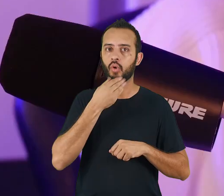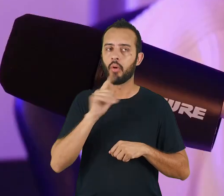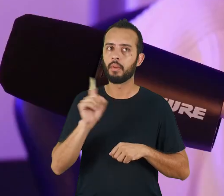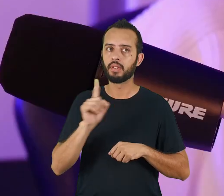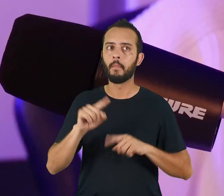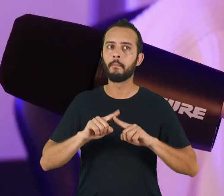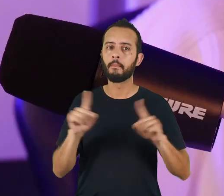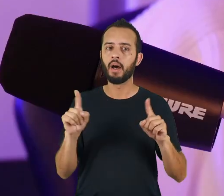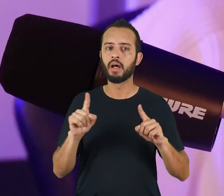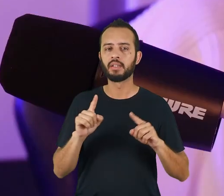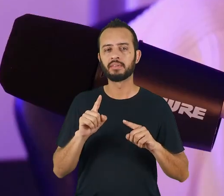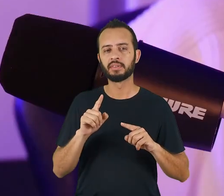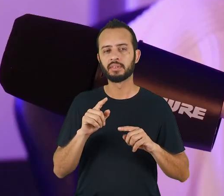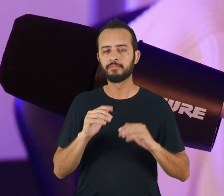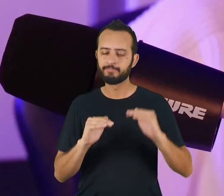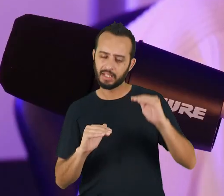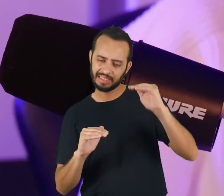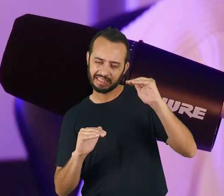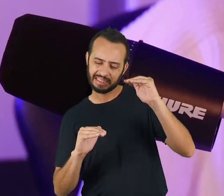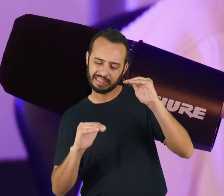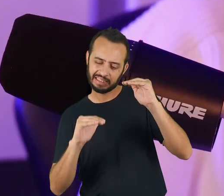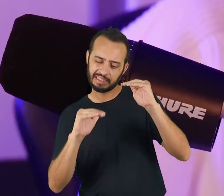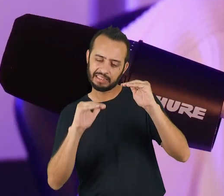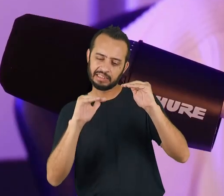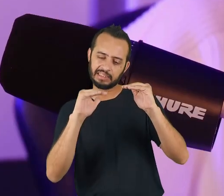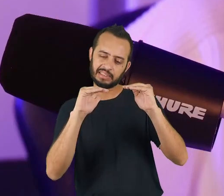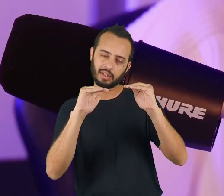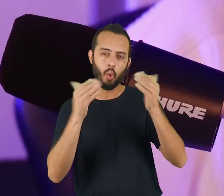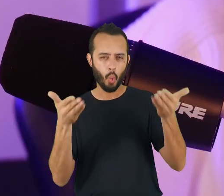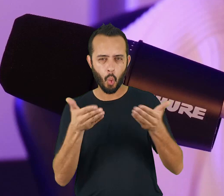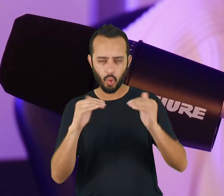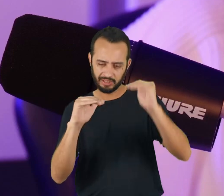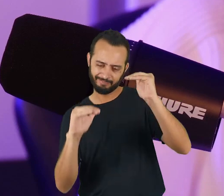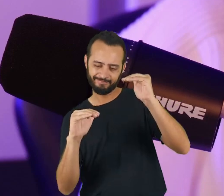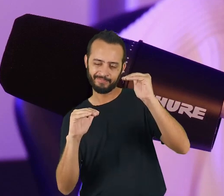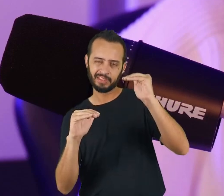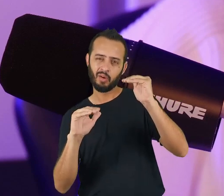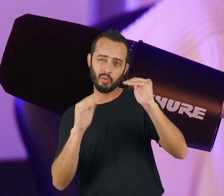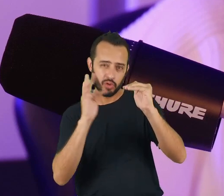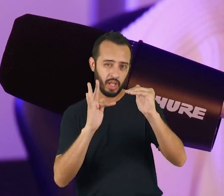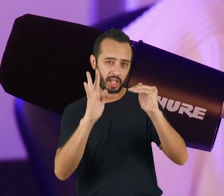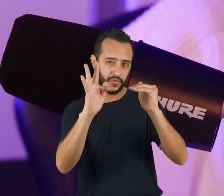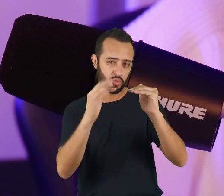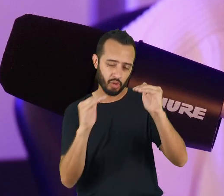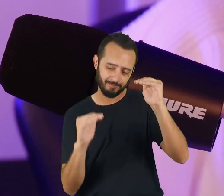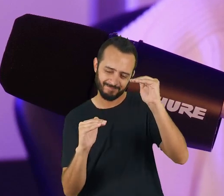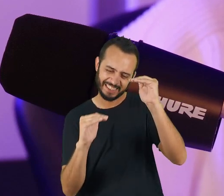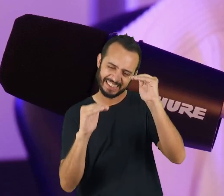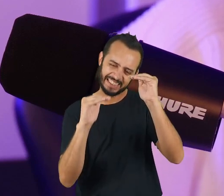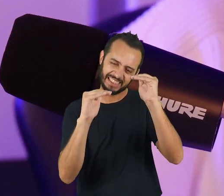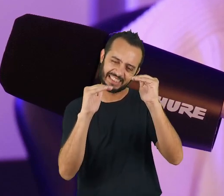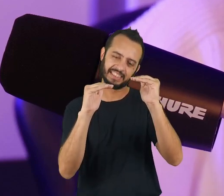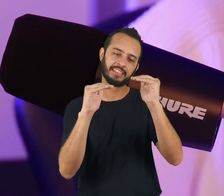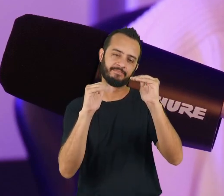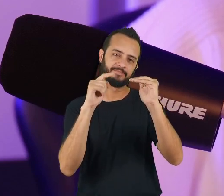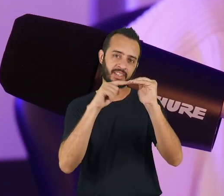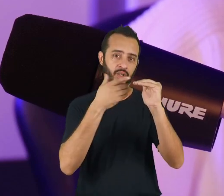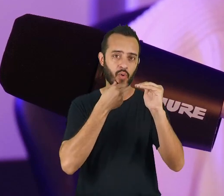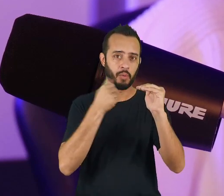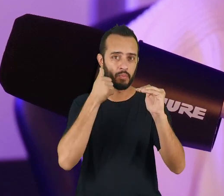mas talvez um nível mais igualado de de número assim de entre homens e